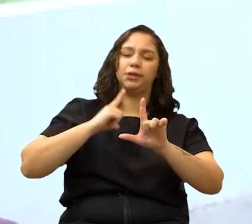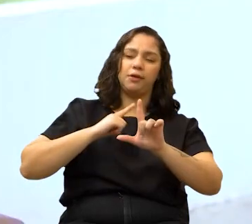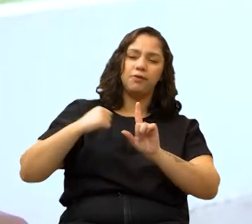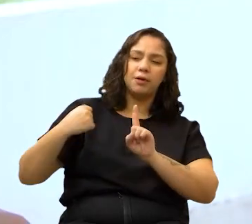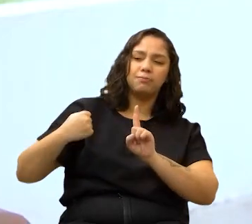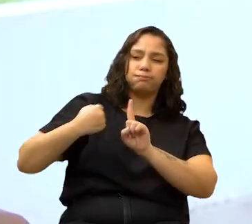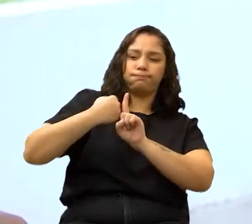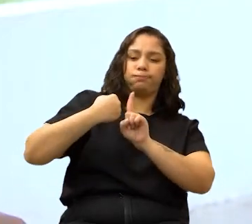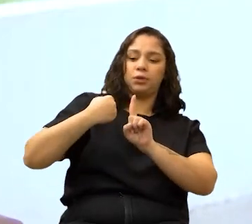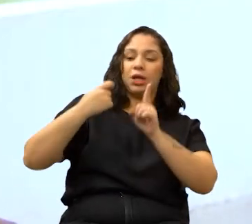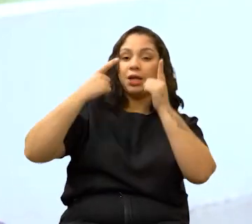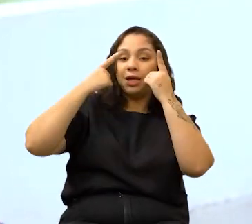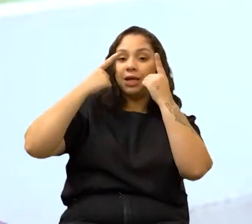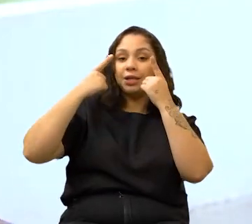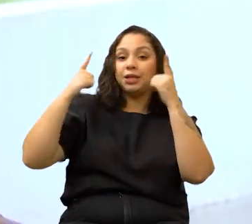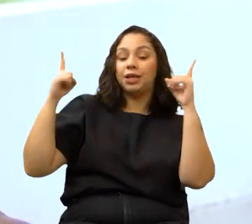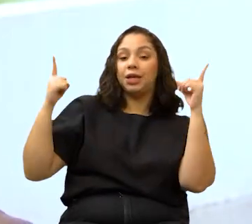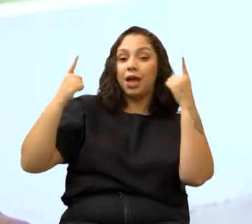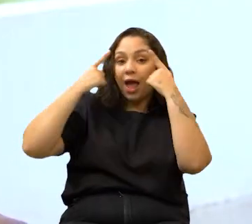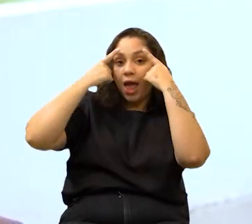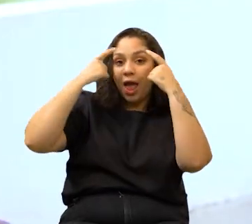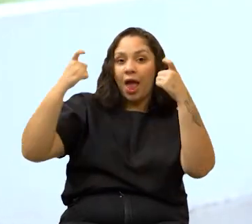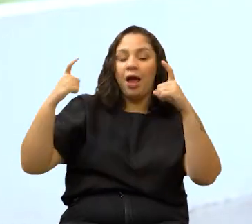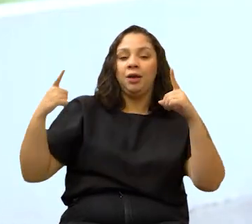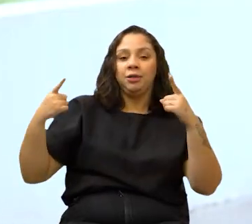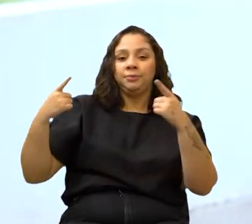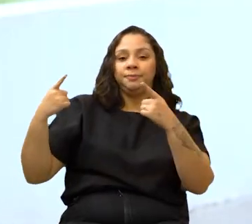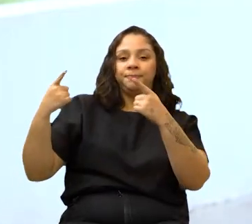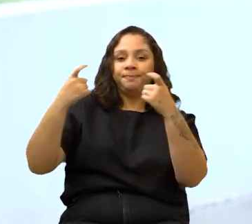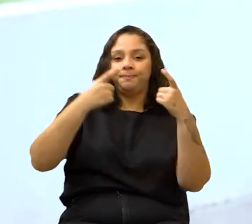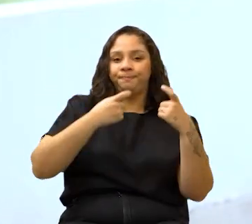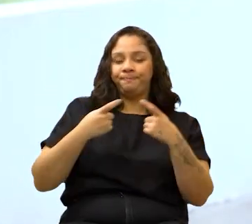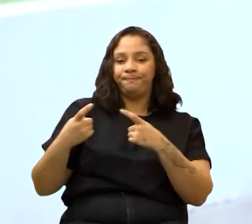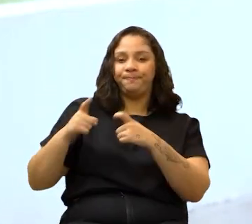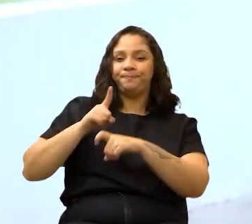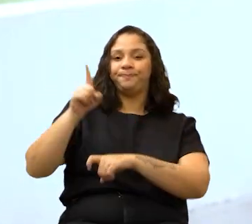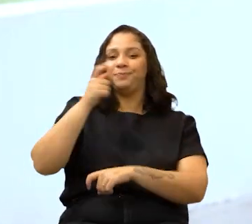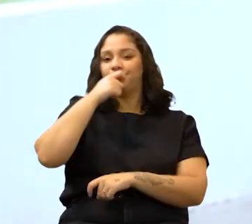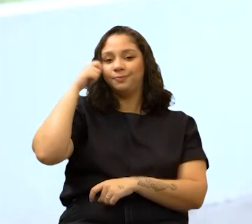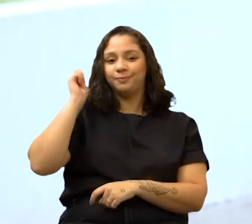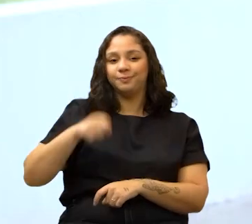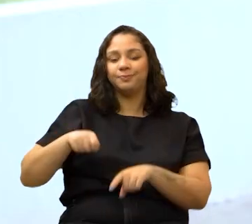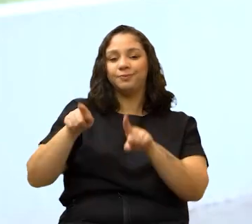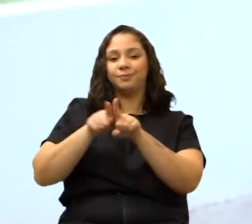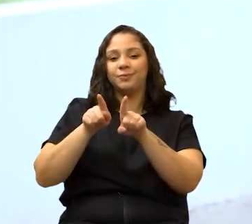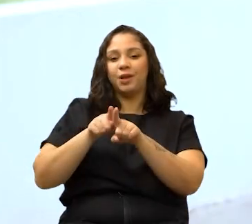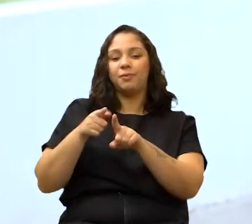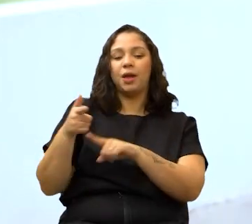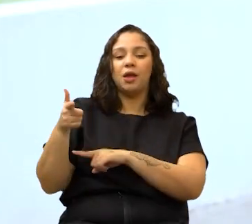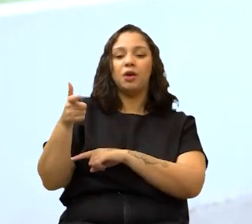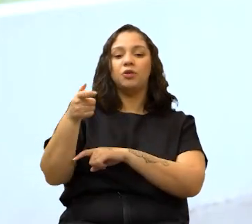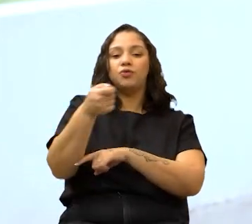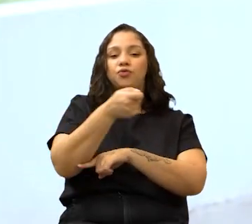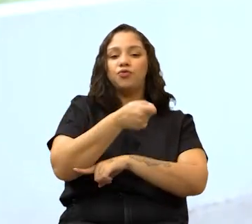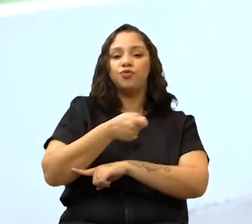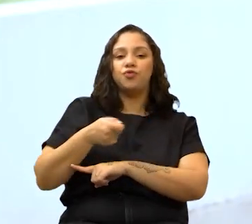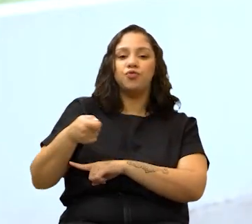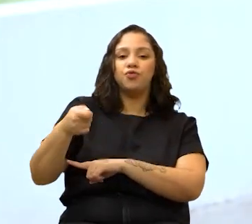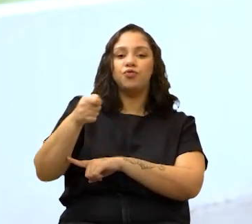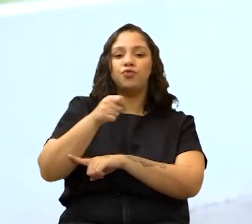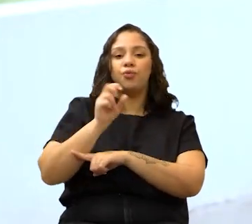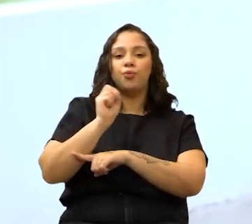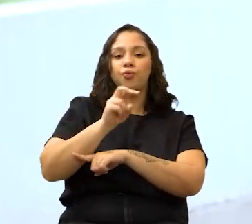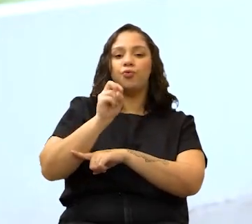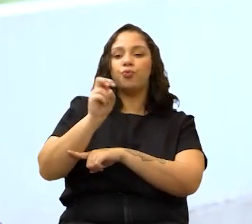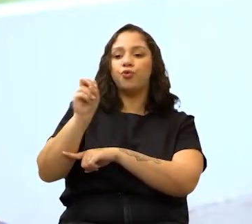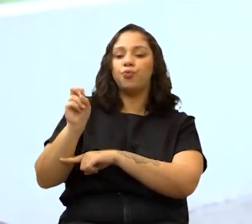impactado pela guerra na Ucrânia, o choque de oferta que isso representou, aumento de fertilizantes, etc. Então, a gente tem um cenário